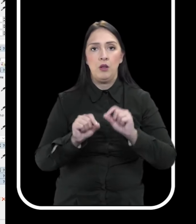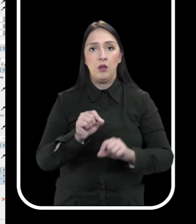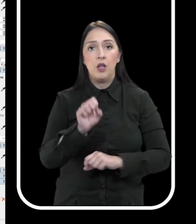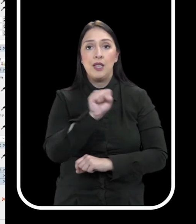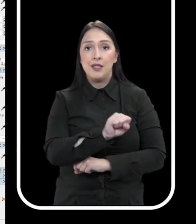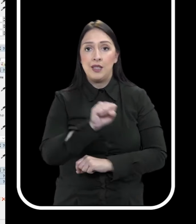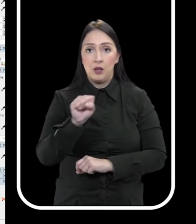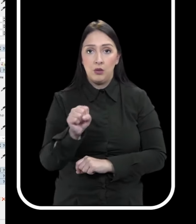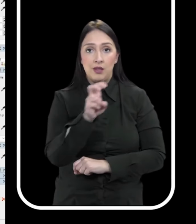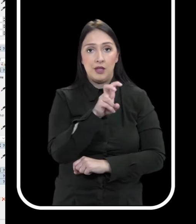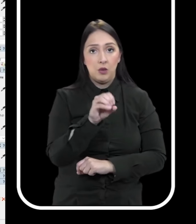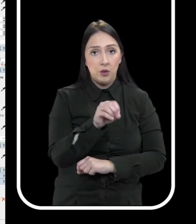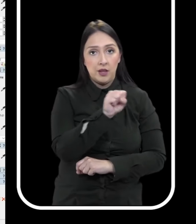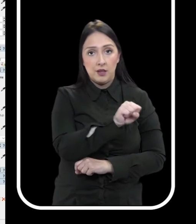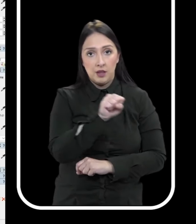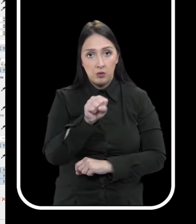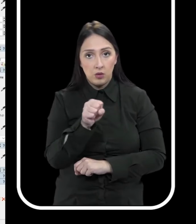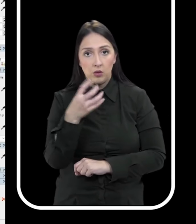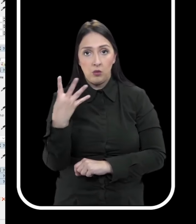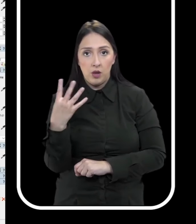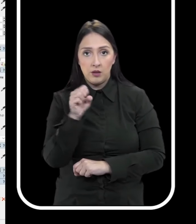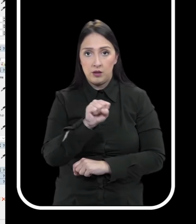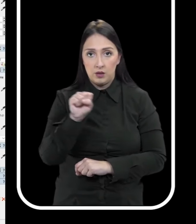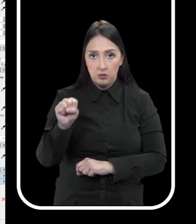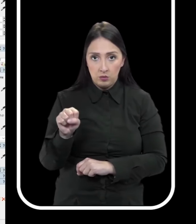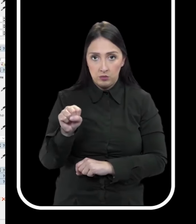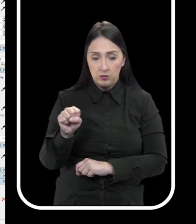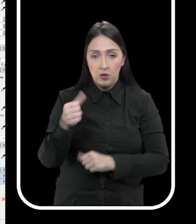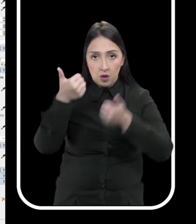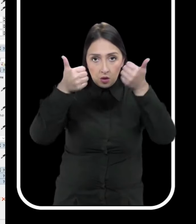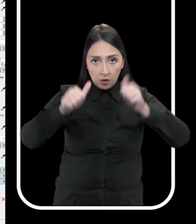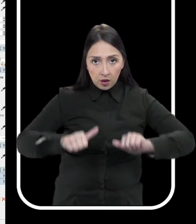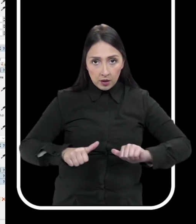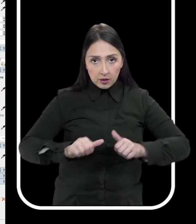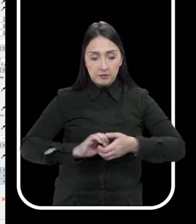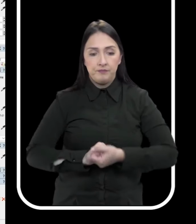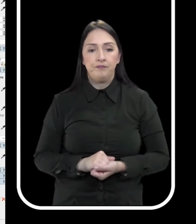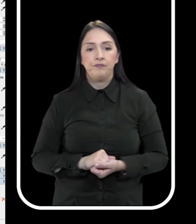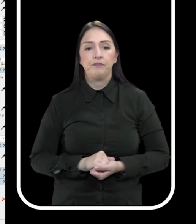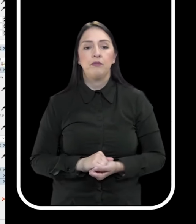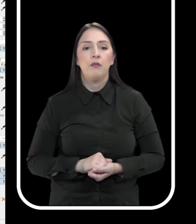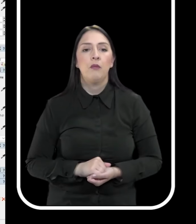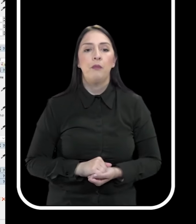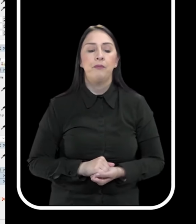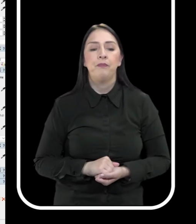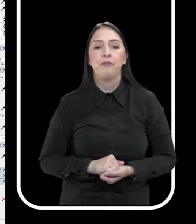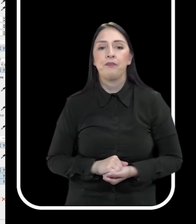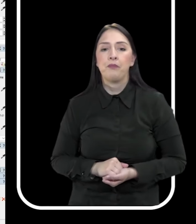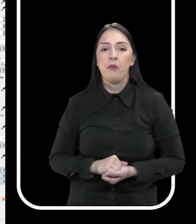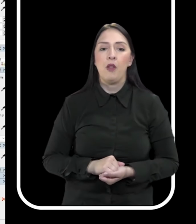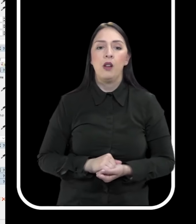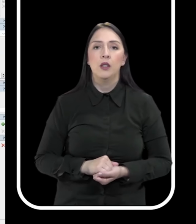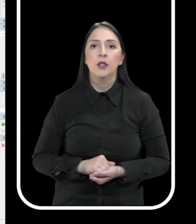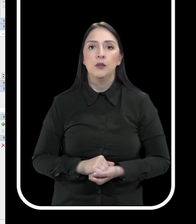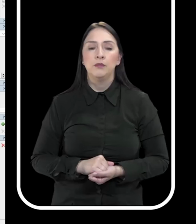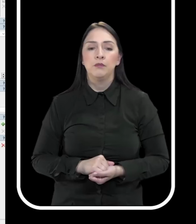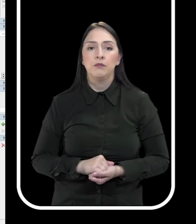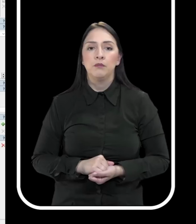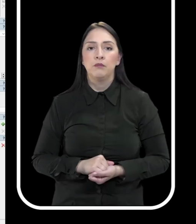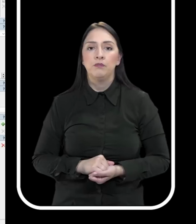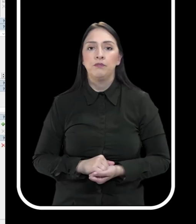ela é feita em segundos, então seria 50 segundos com 4 segundos de variação. E, nesse caso,